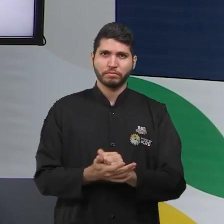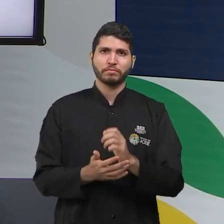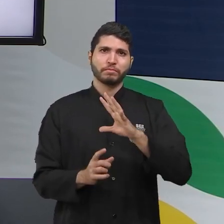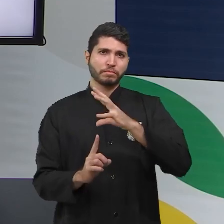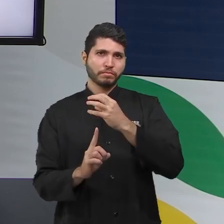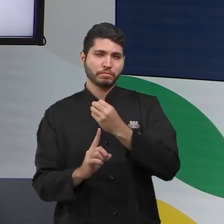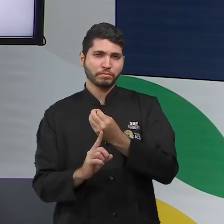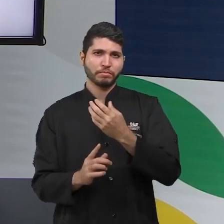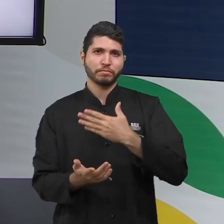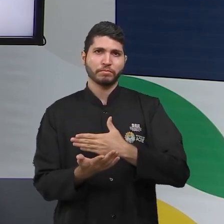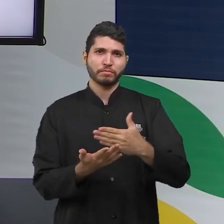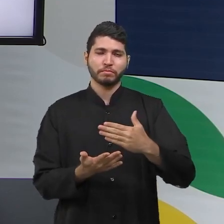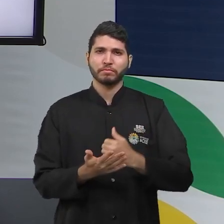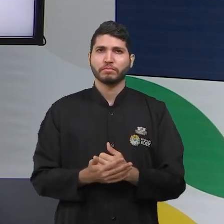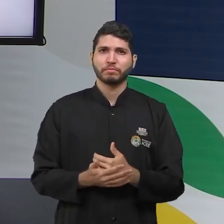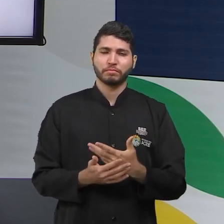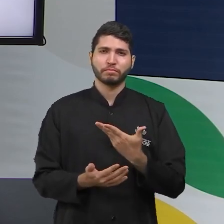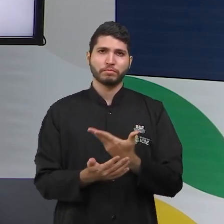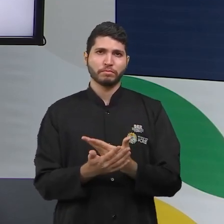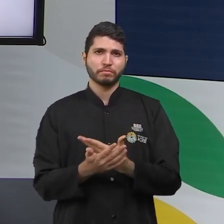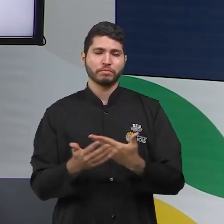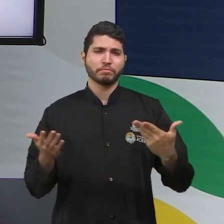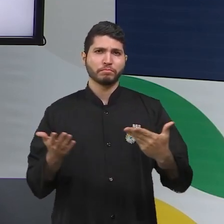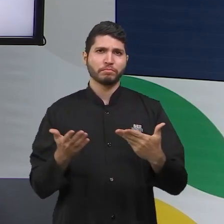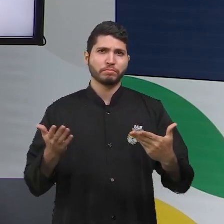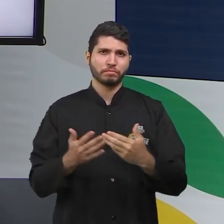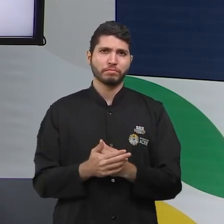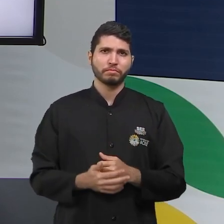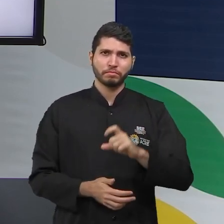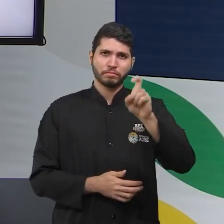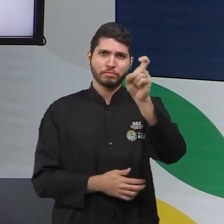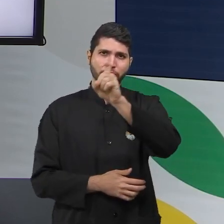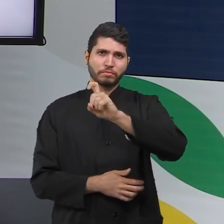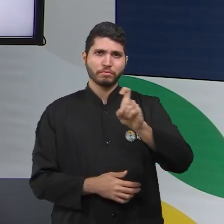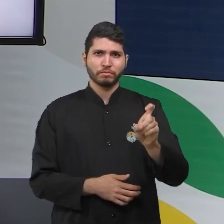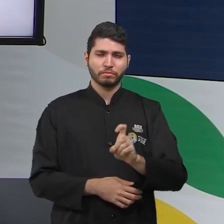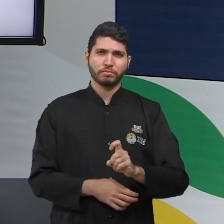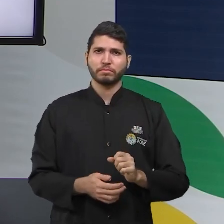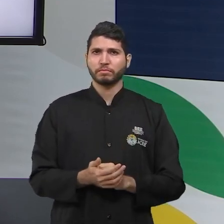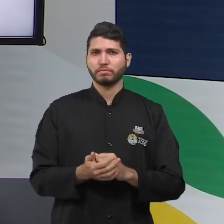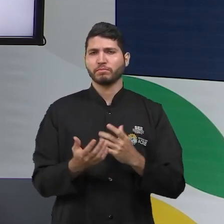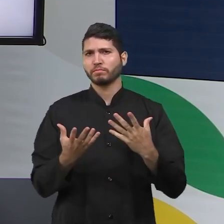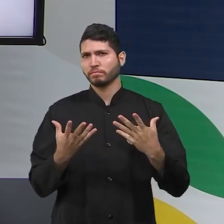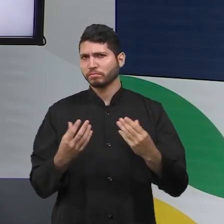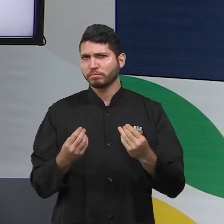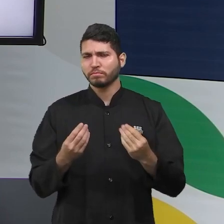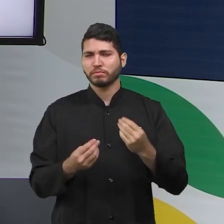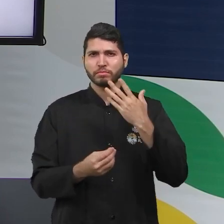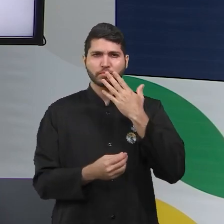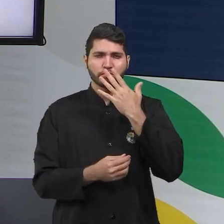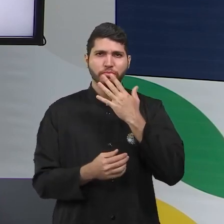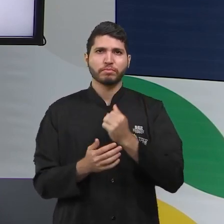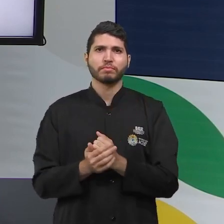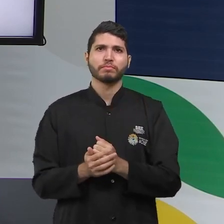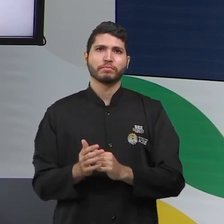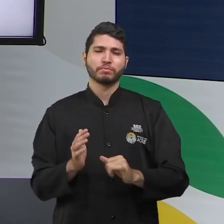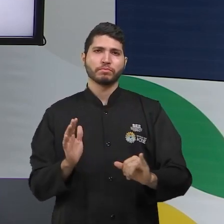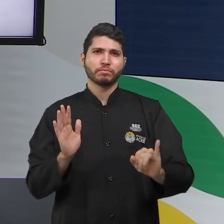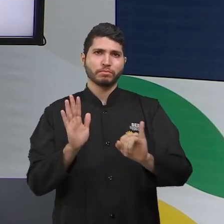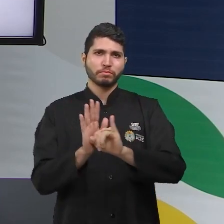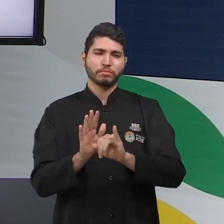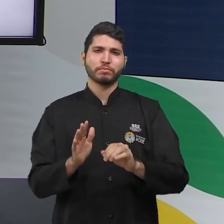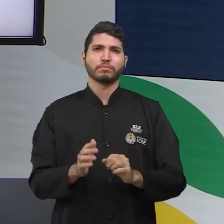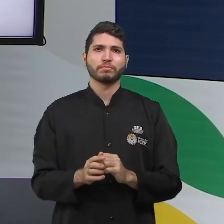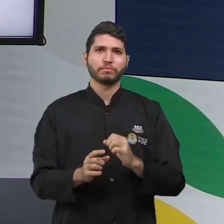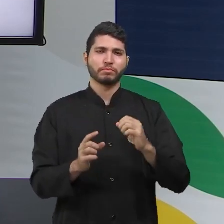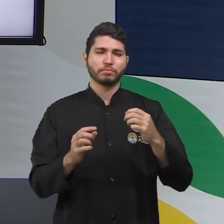grafite, essa arte tão colorida, né? Realmente cheia de cor, de identidade, de crítica social